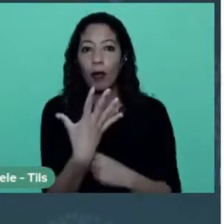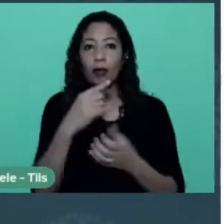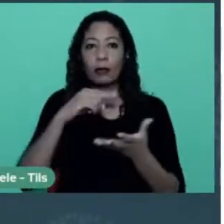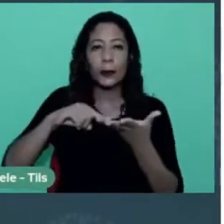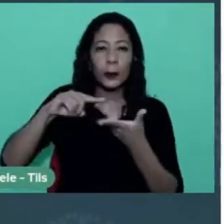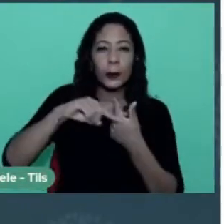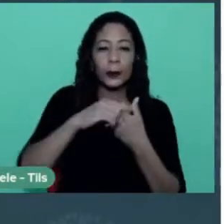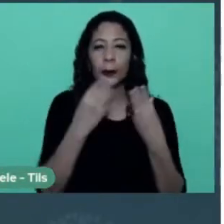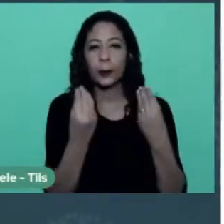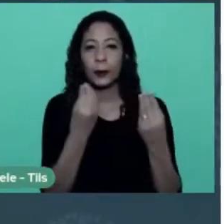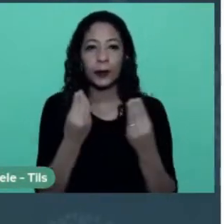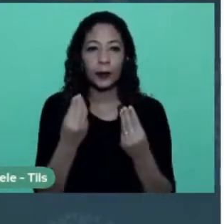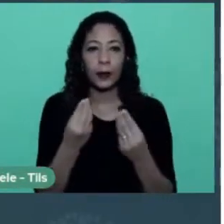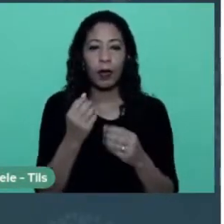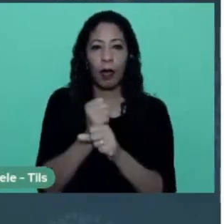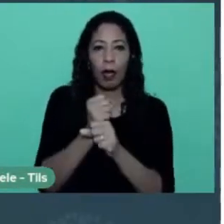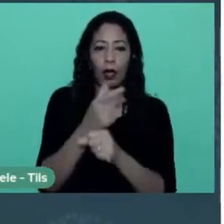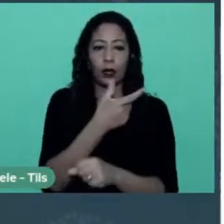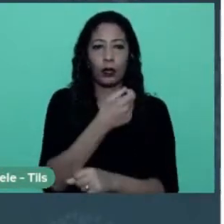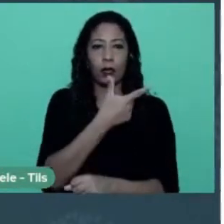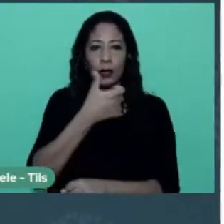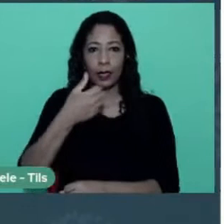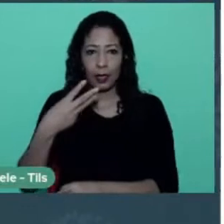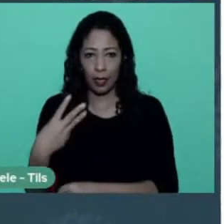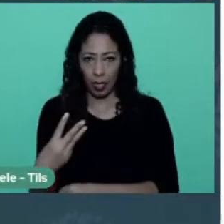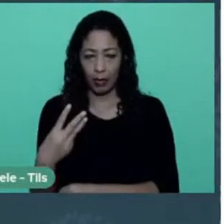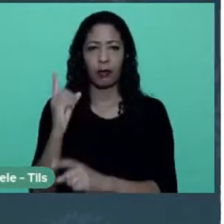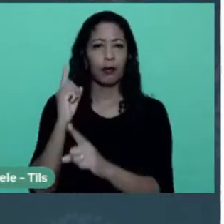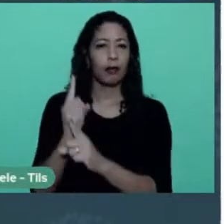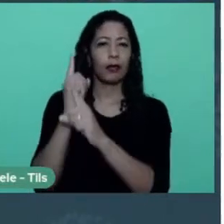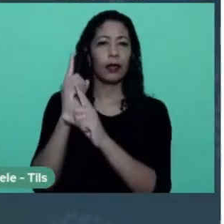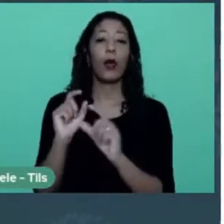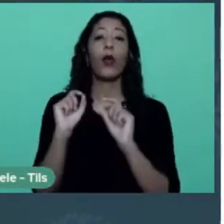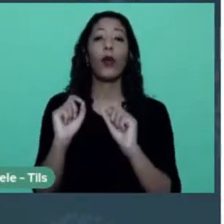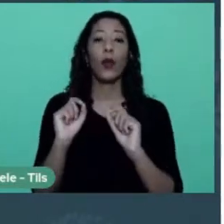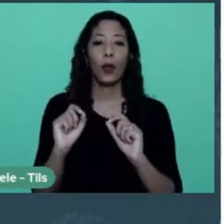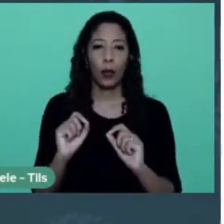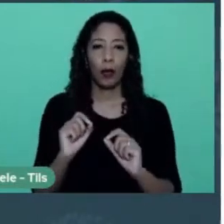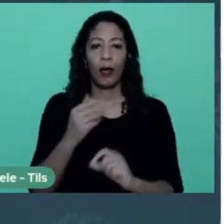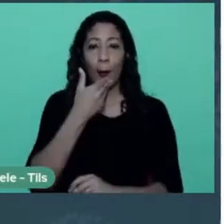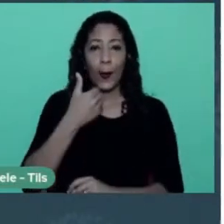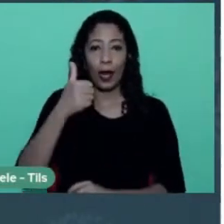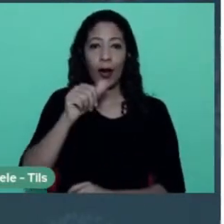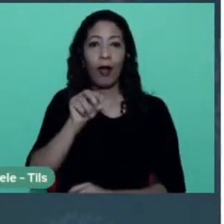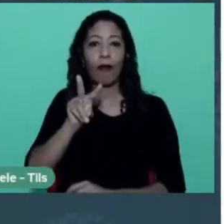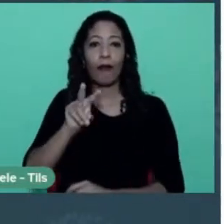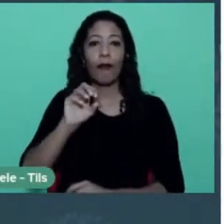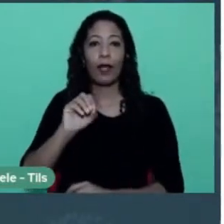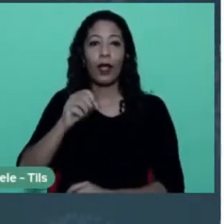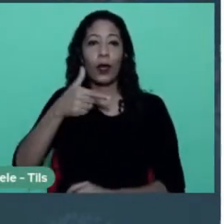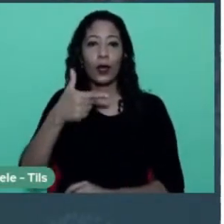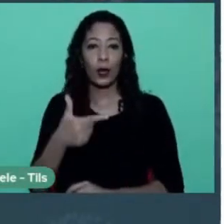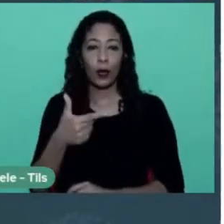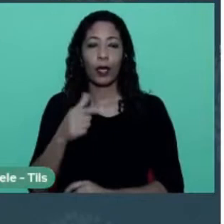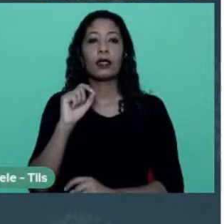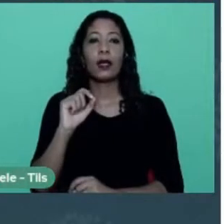indivíduos asmáticos. É um estudo de 2013, e o que foi constatado é melhora do VO2. O VO2 é a capacidade que a